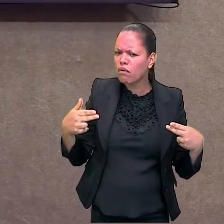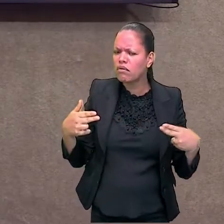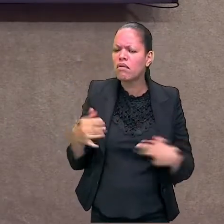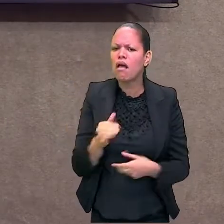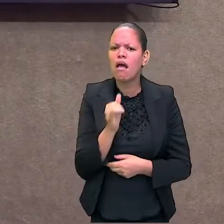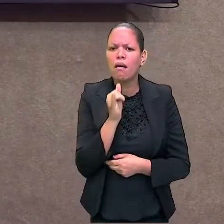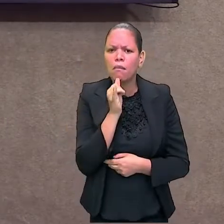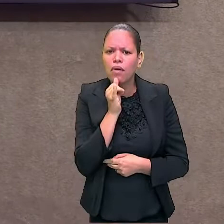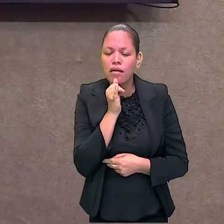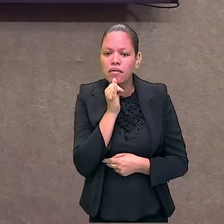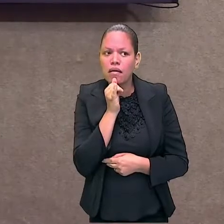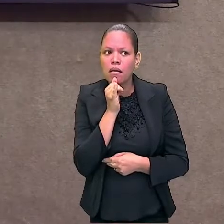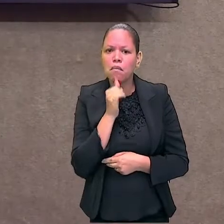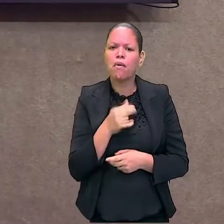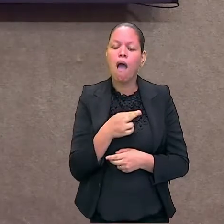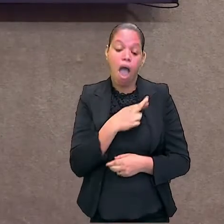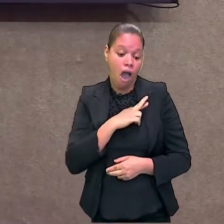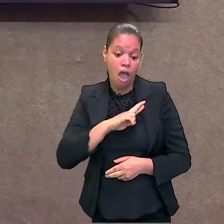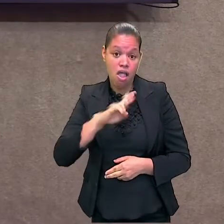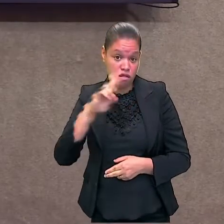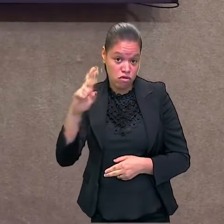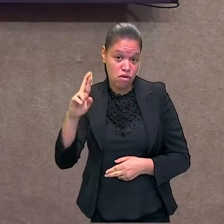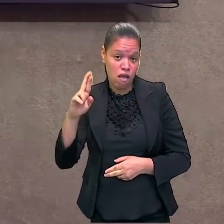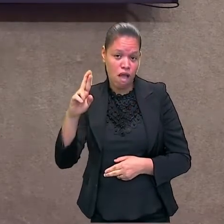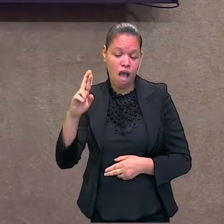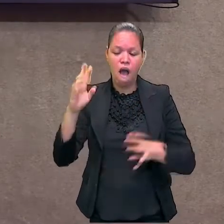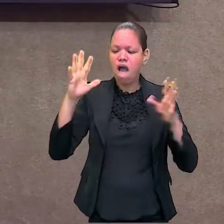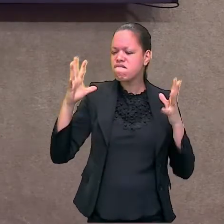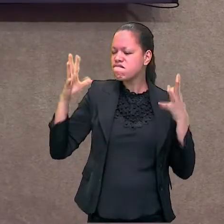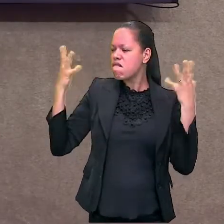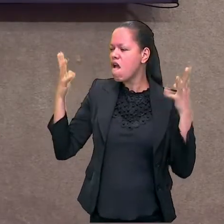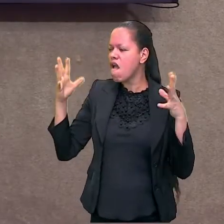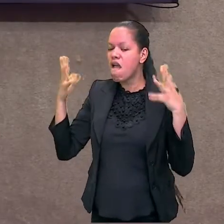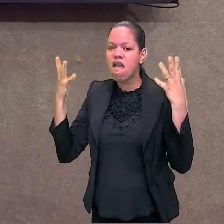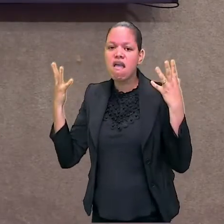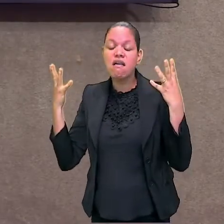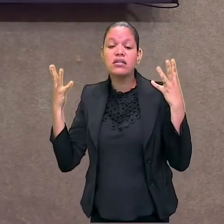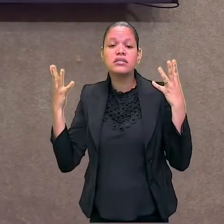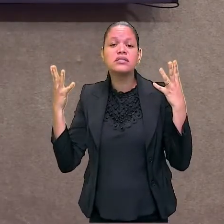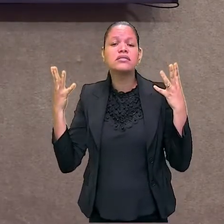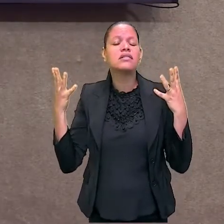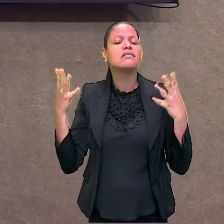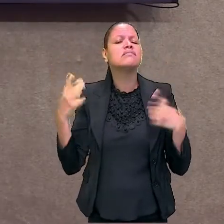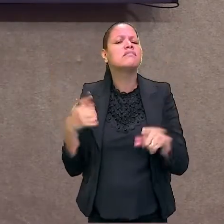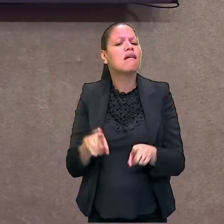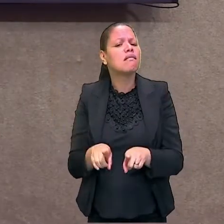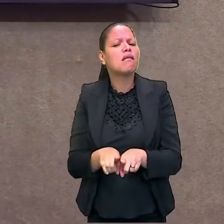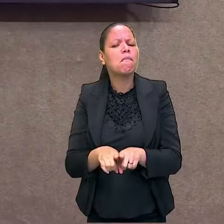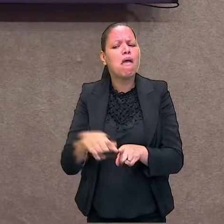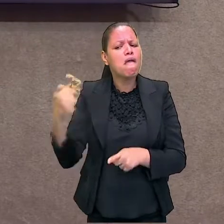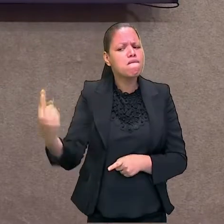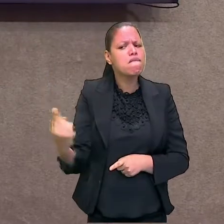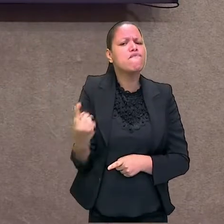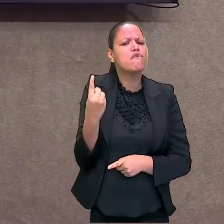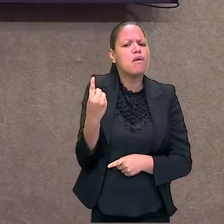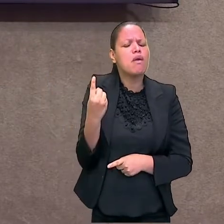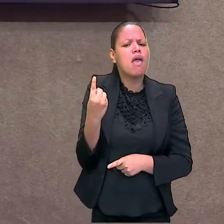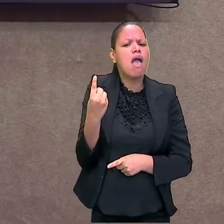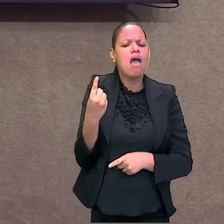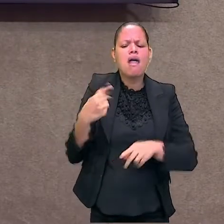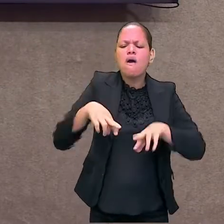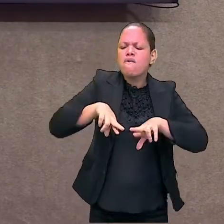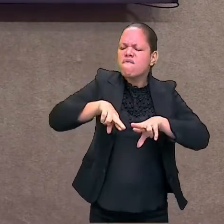a religião, algumas festas típicas, elas são oriundas de outros países e hoje